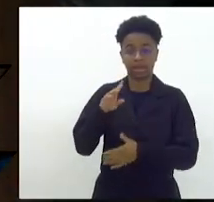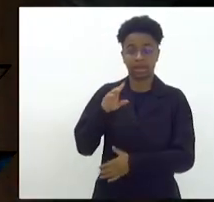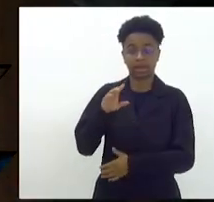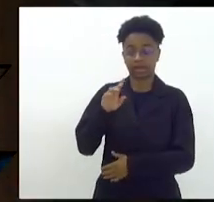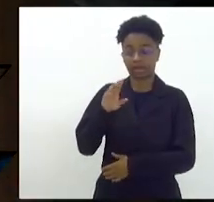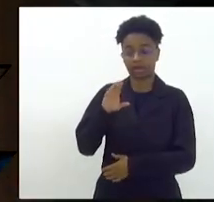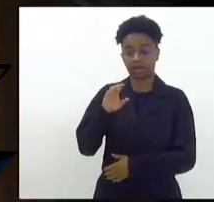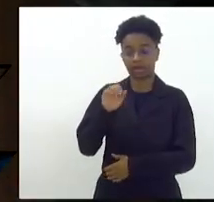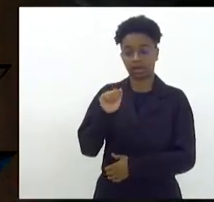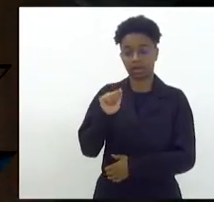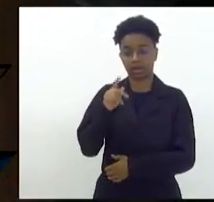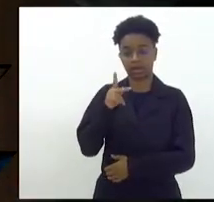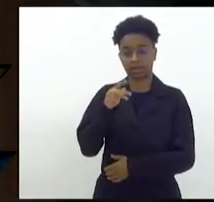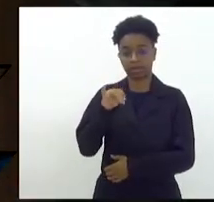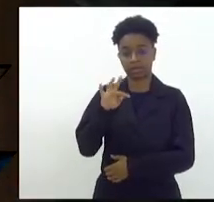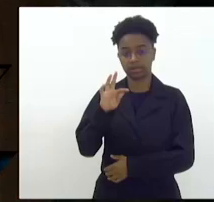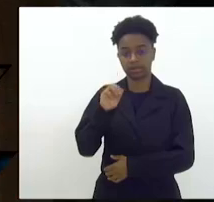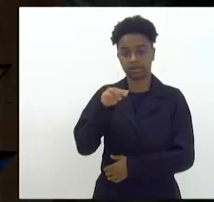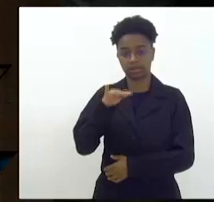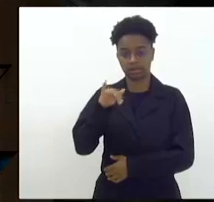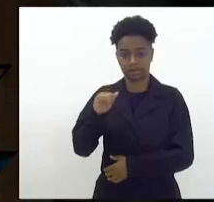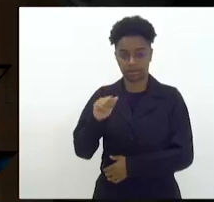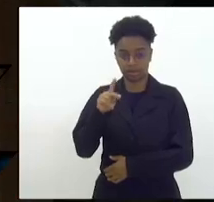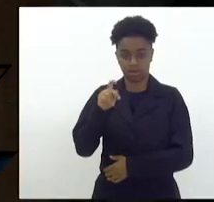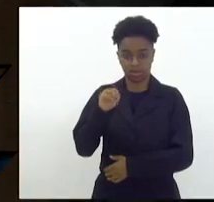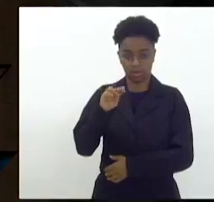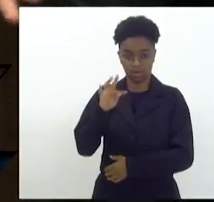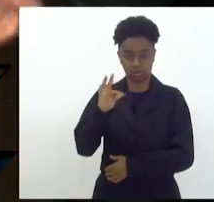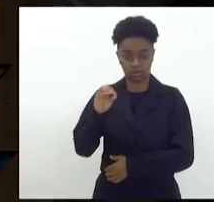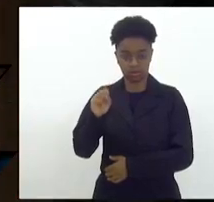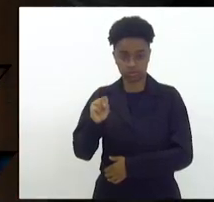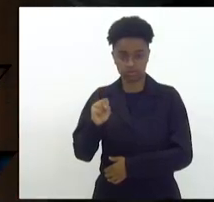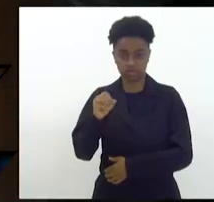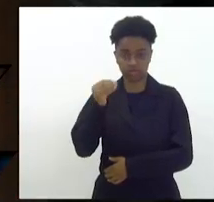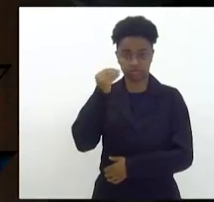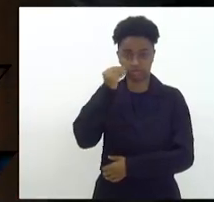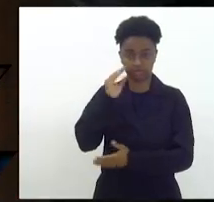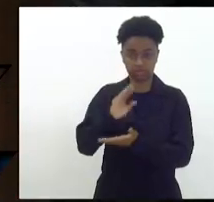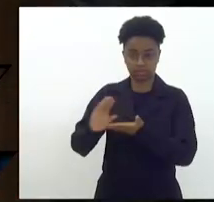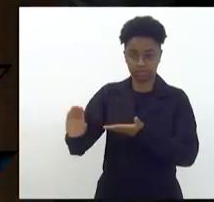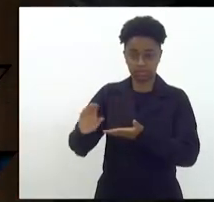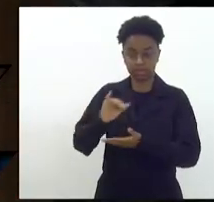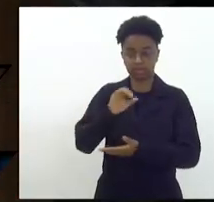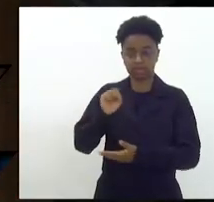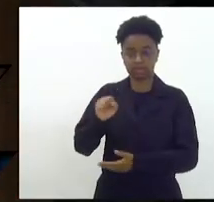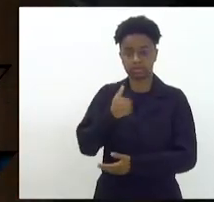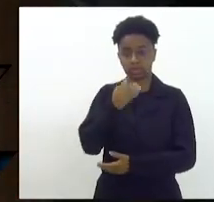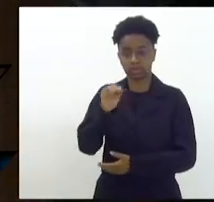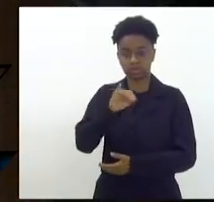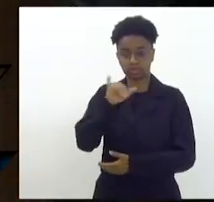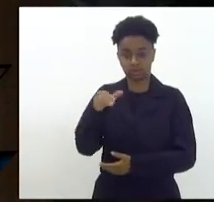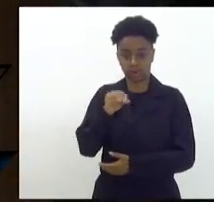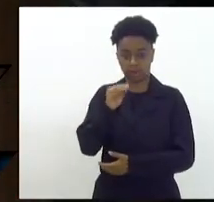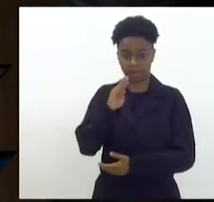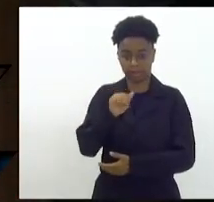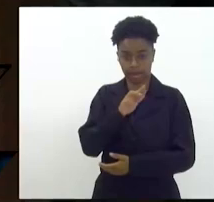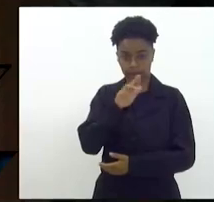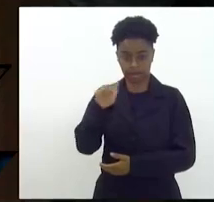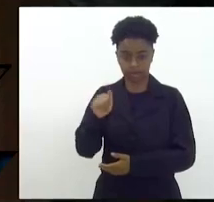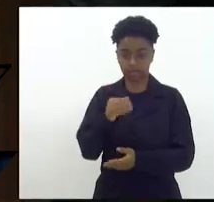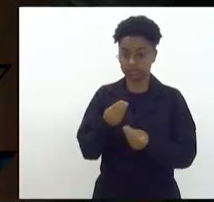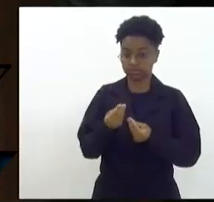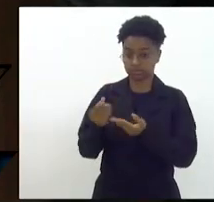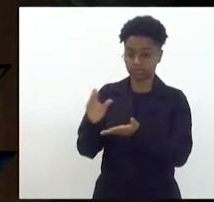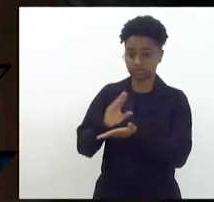para oferecer uma São João da Barra para oferecer uma Emenda para